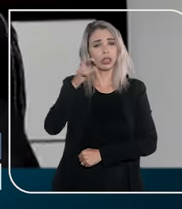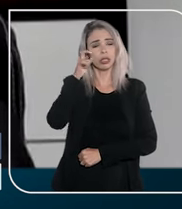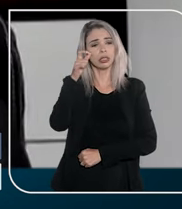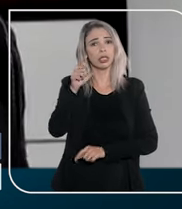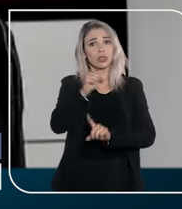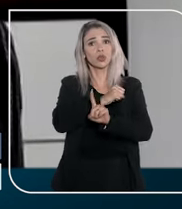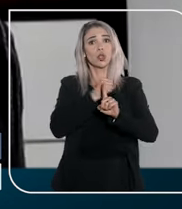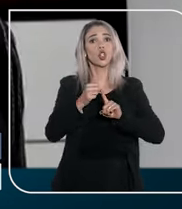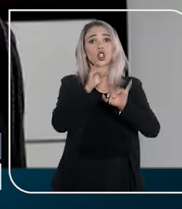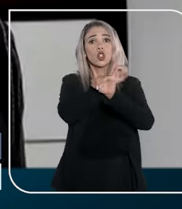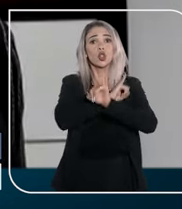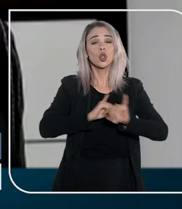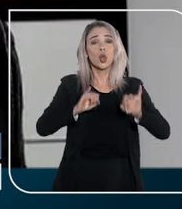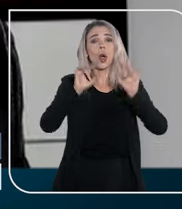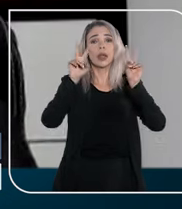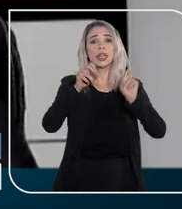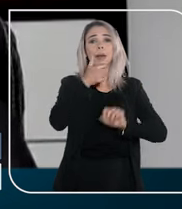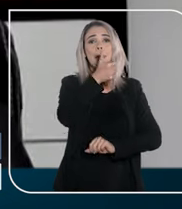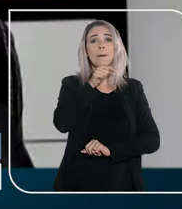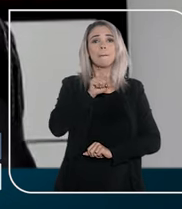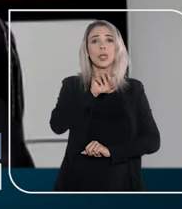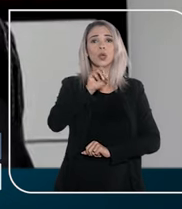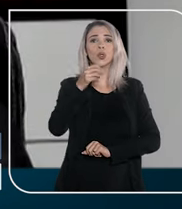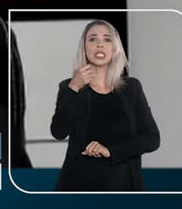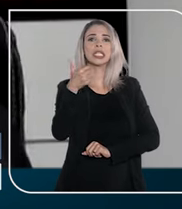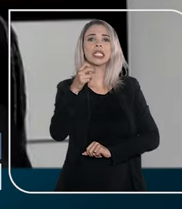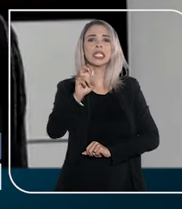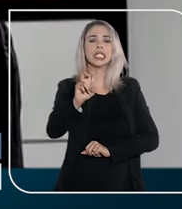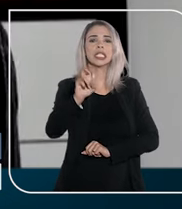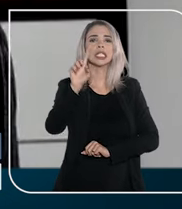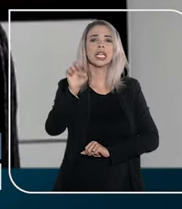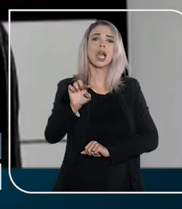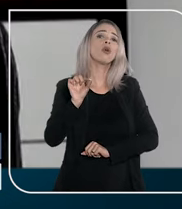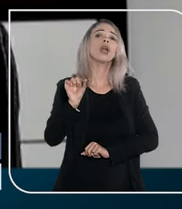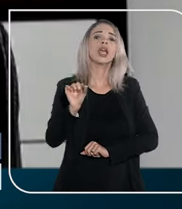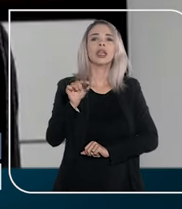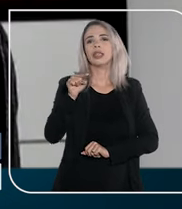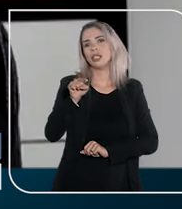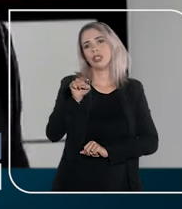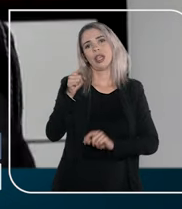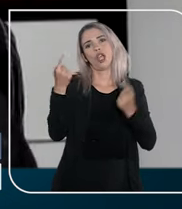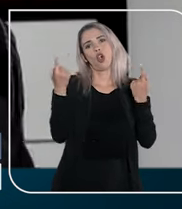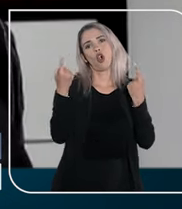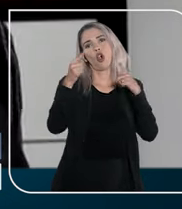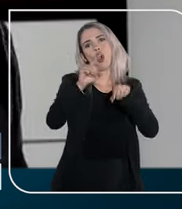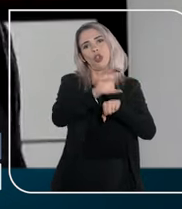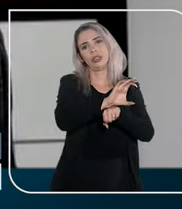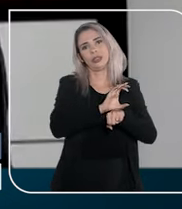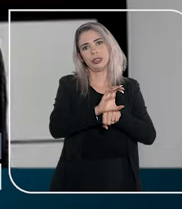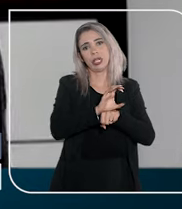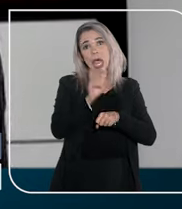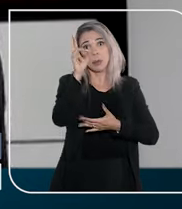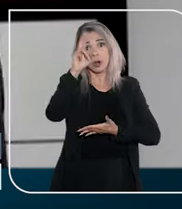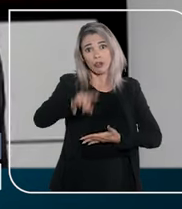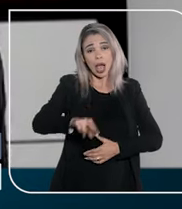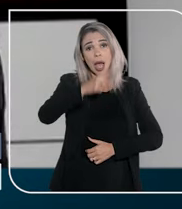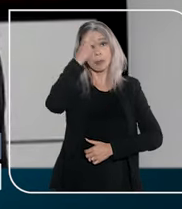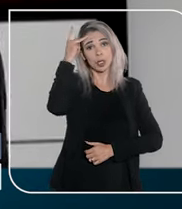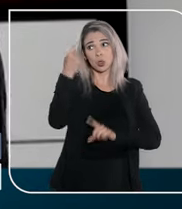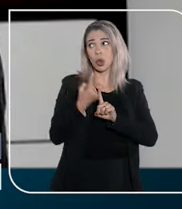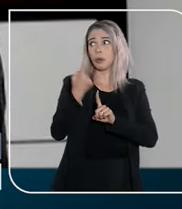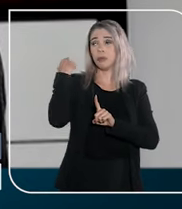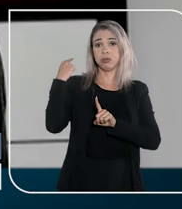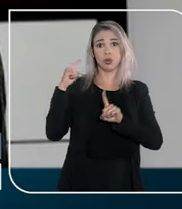agora recentemente o tema 1015, isso é muito recente, no qual ele disse que isso é inconstitucional. Reprovar alguém, ainda que tenha tido uma